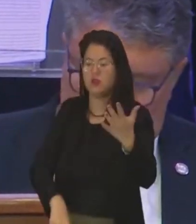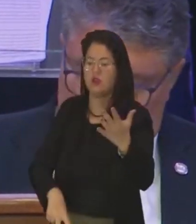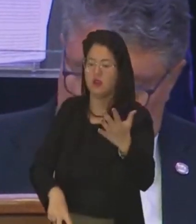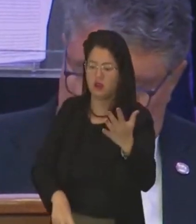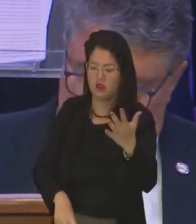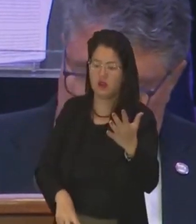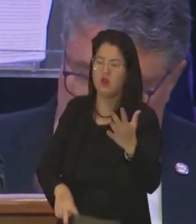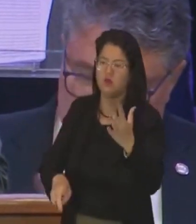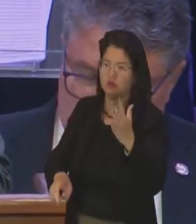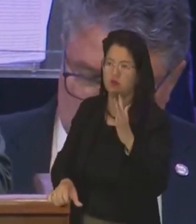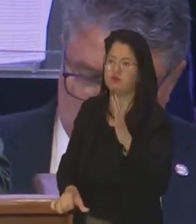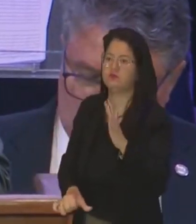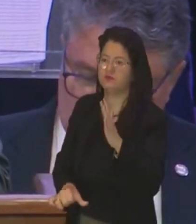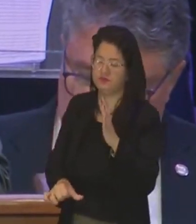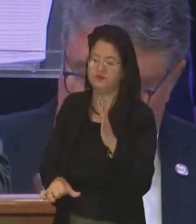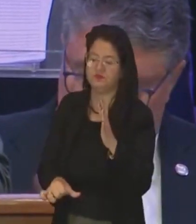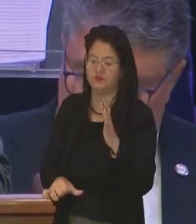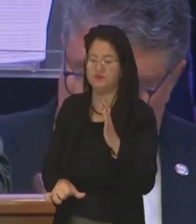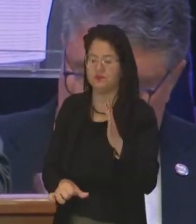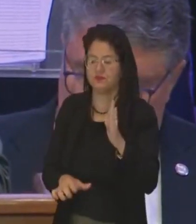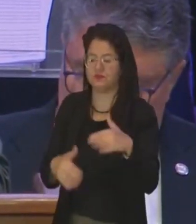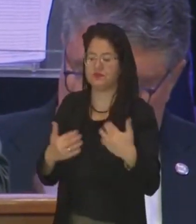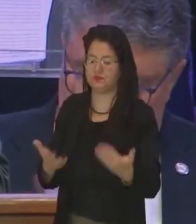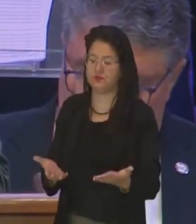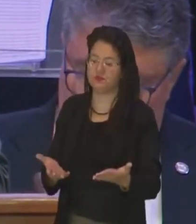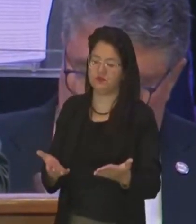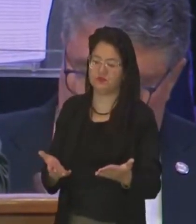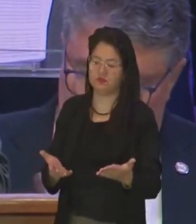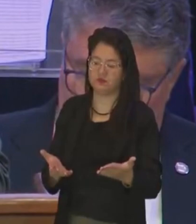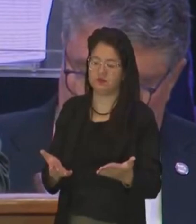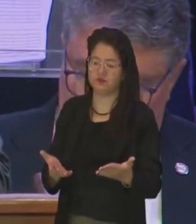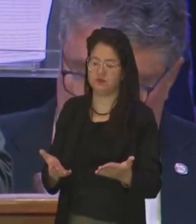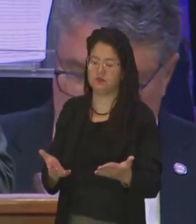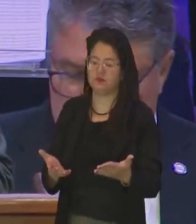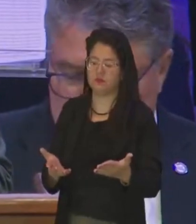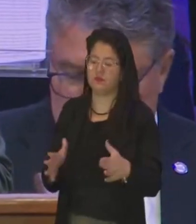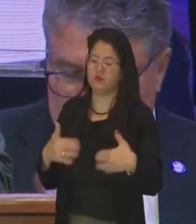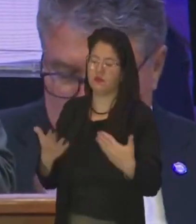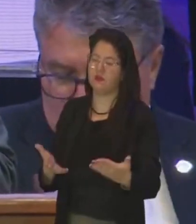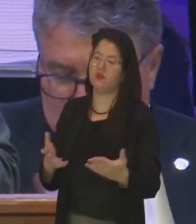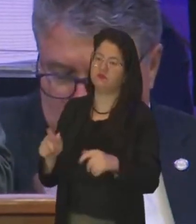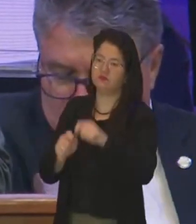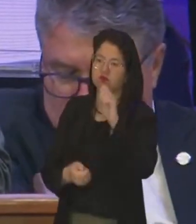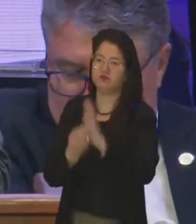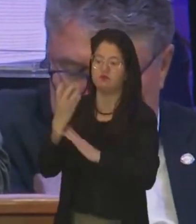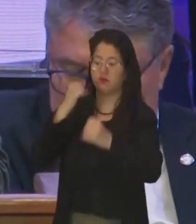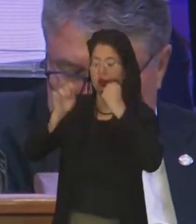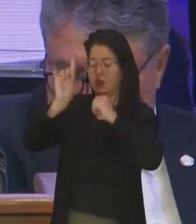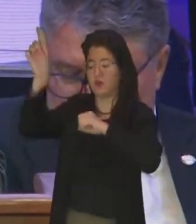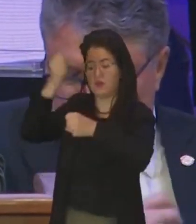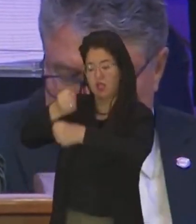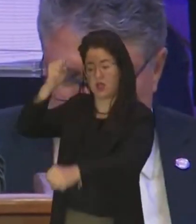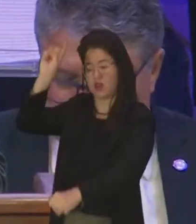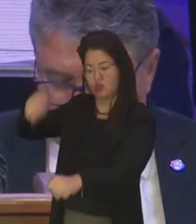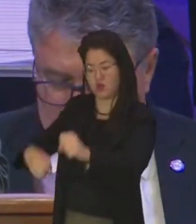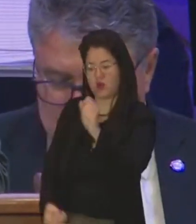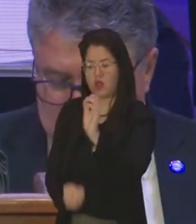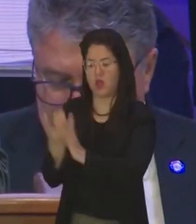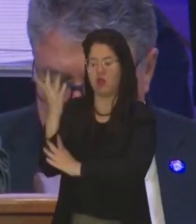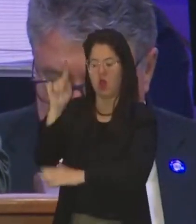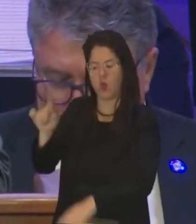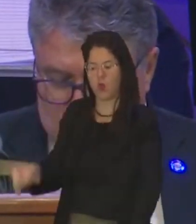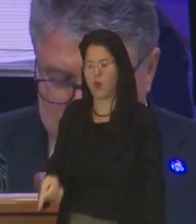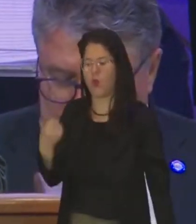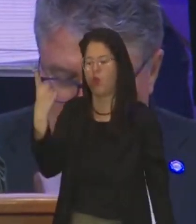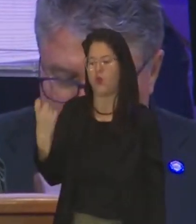capítulo 16, e eles então compuseram este salmo. Deus é grande, Ele é o Criador, Ele é